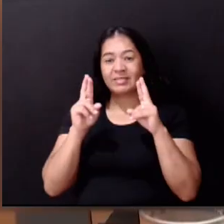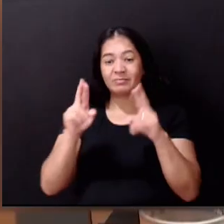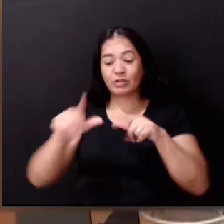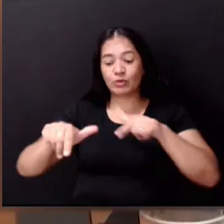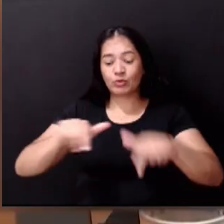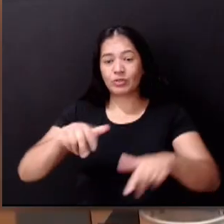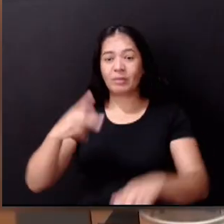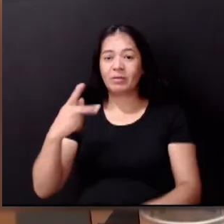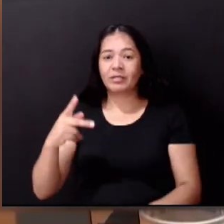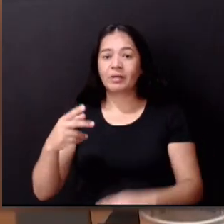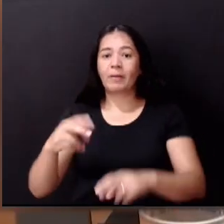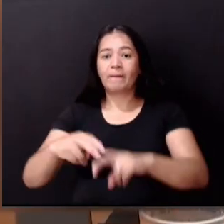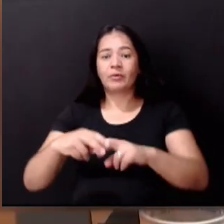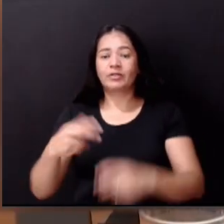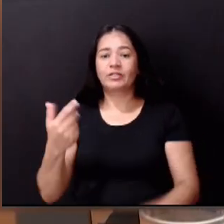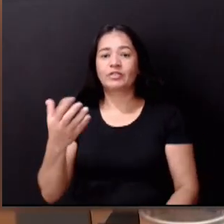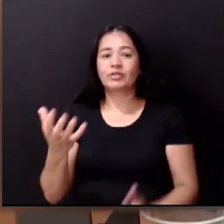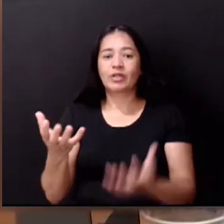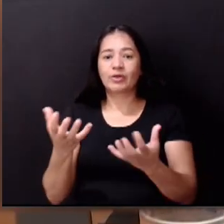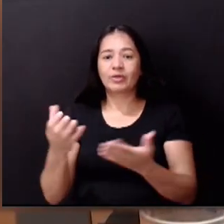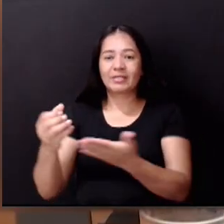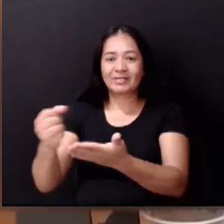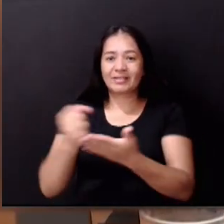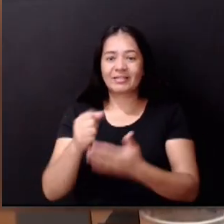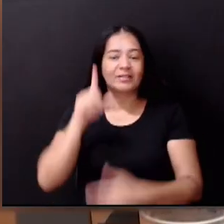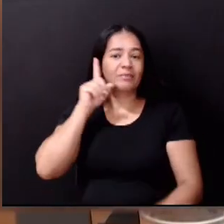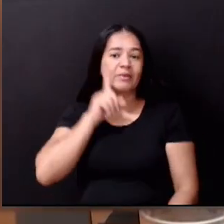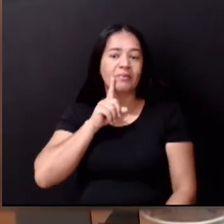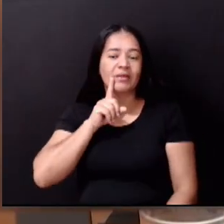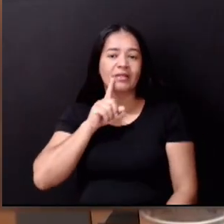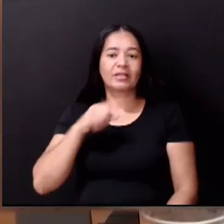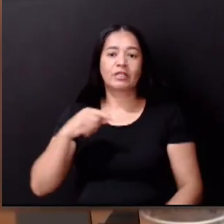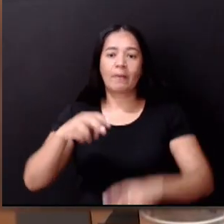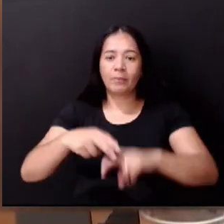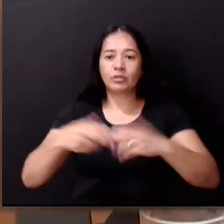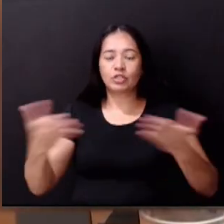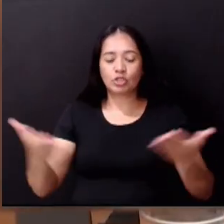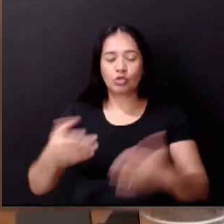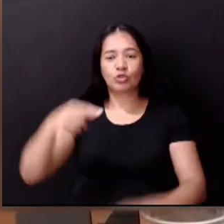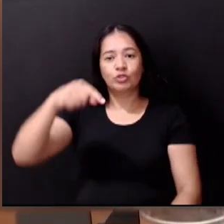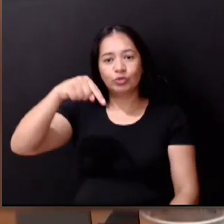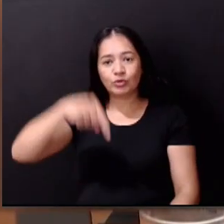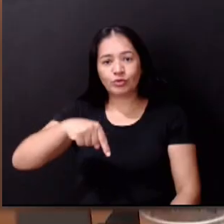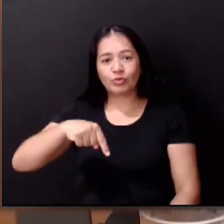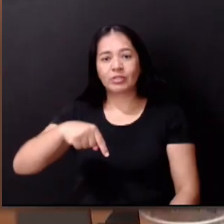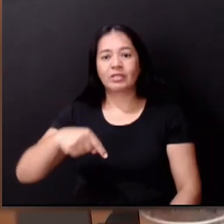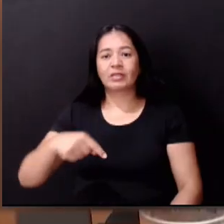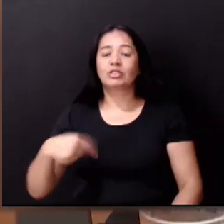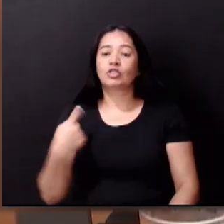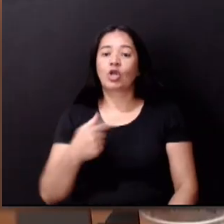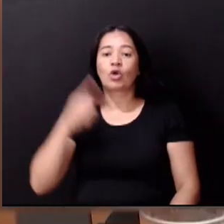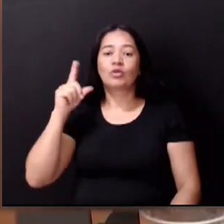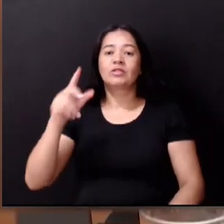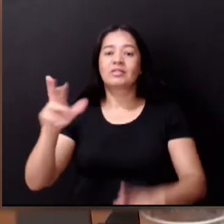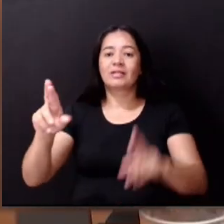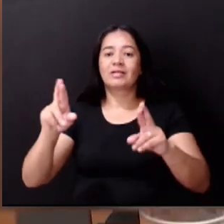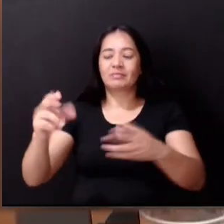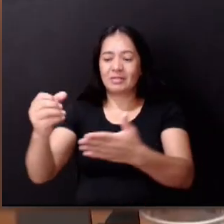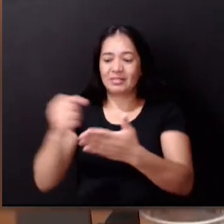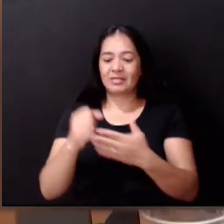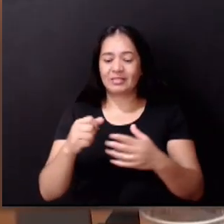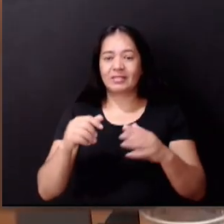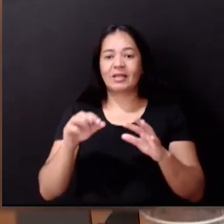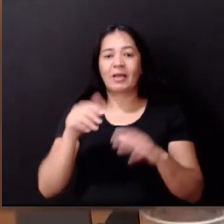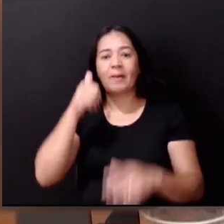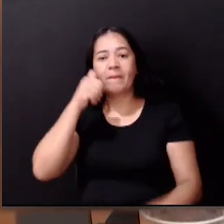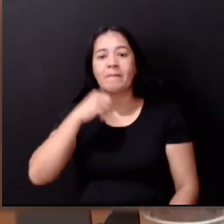Americana e é isso que eu estou aqui hoje, para que a gente possa trazer esperança às mães, para que a vida seja melhor, que a qualidade de vida